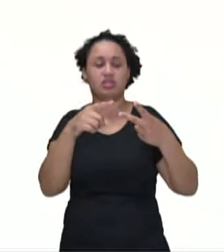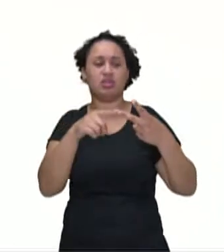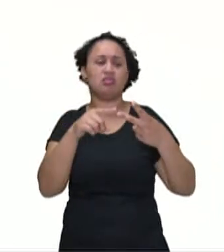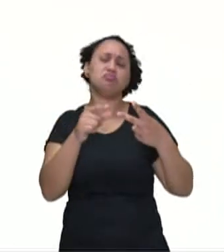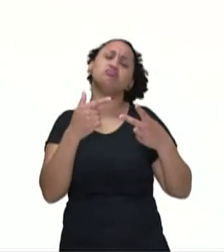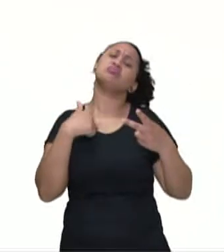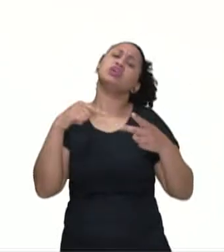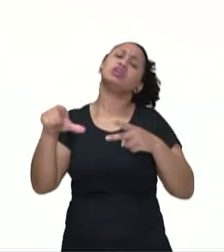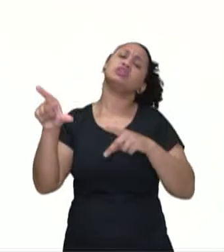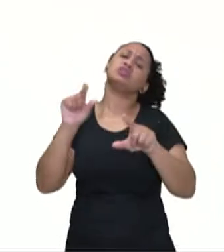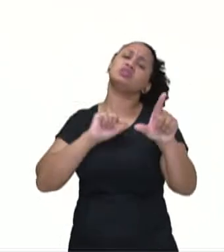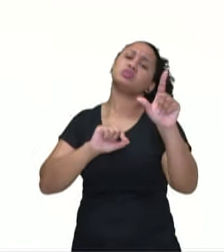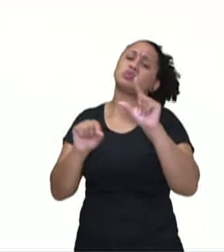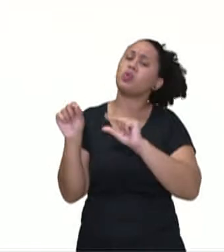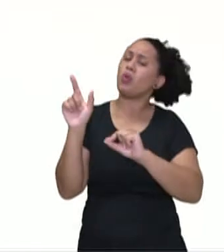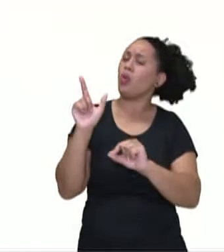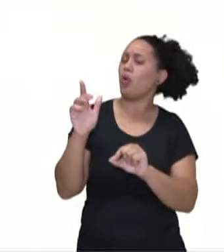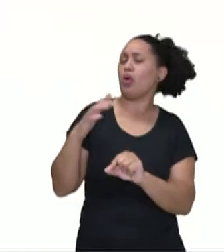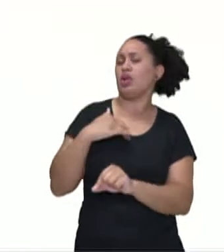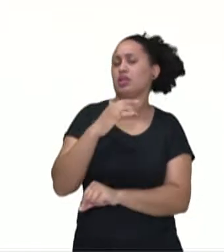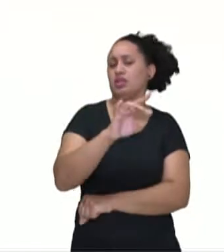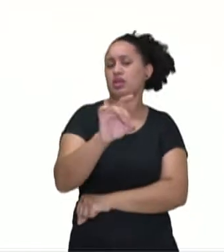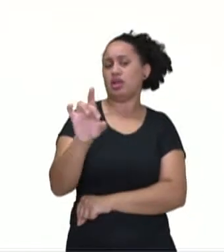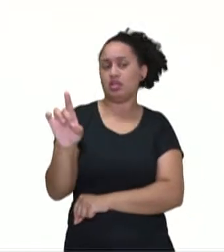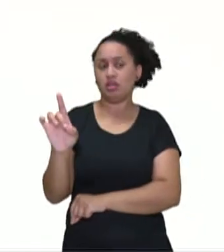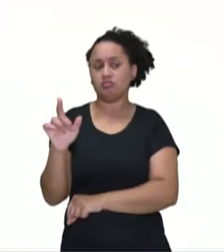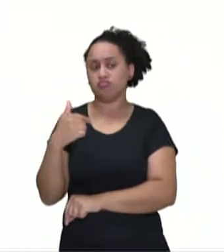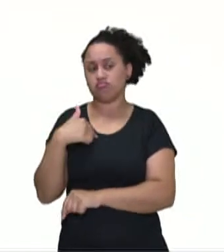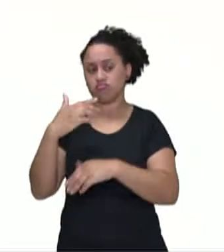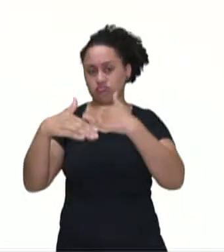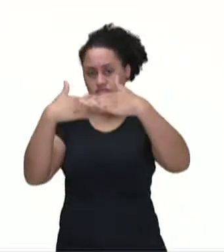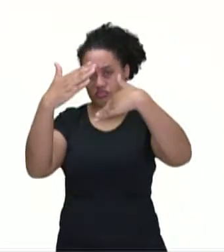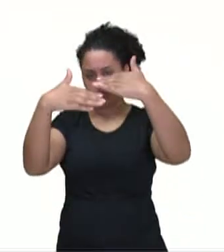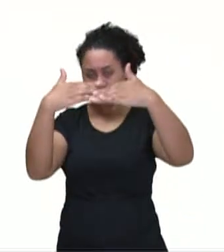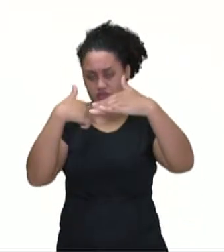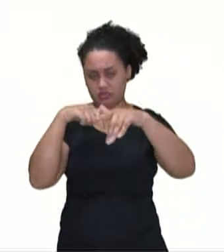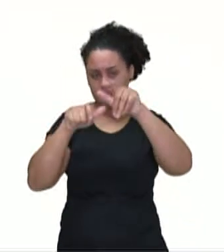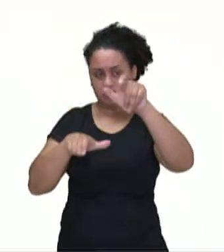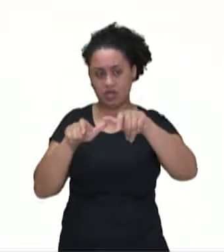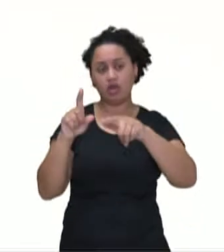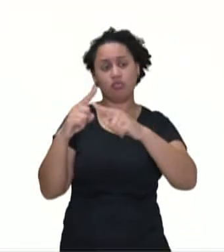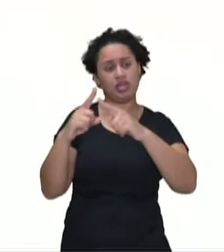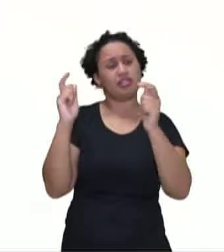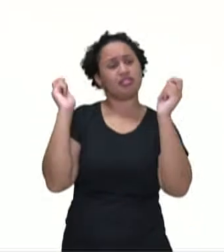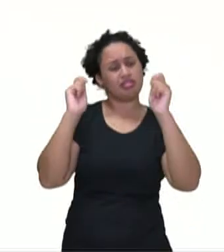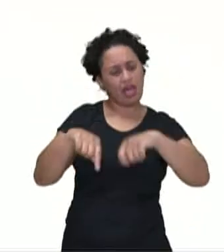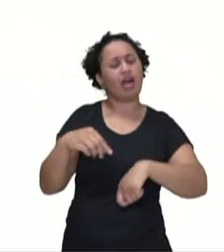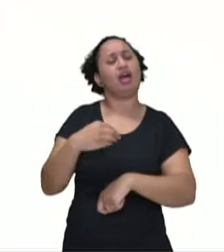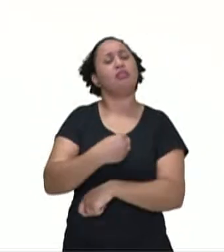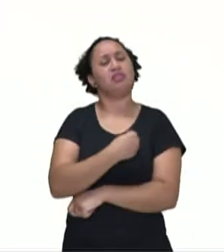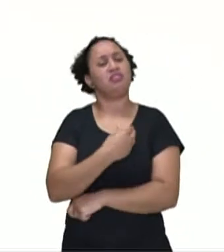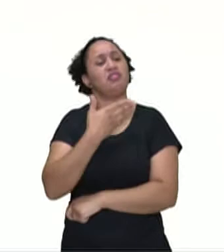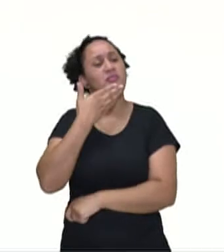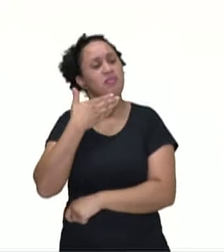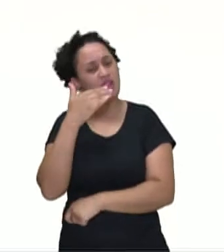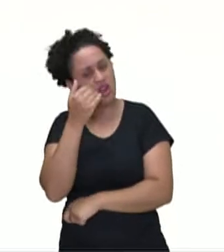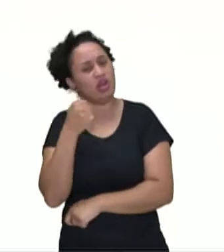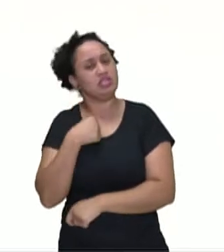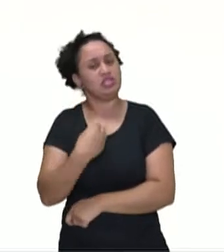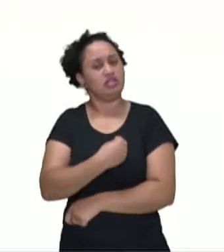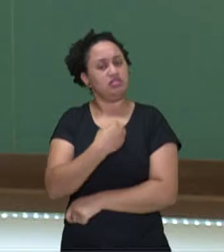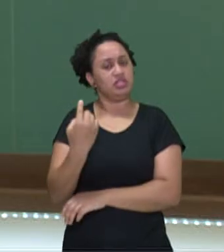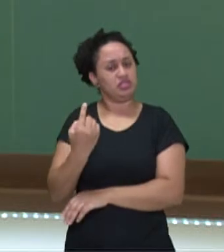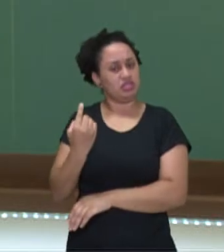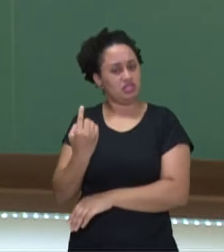é opcional para o desenvolvimento dos indivíduos, uma vez que é possível viver bem melhor isoladamente. E